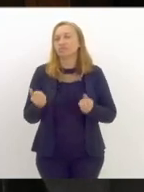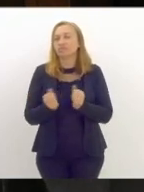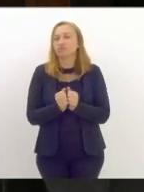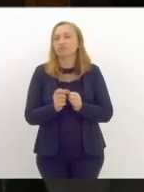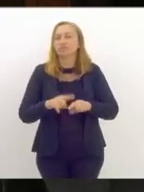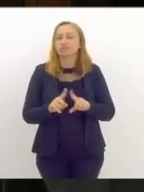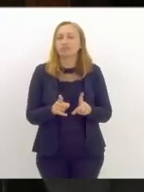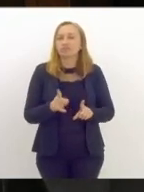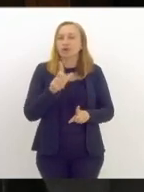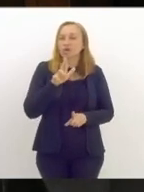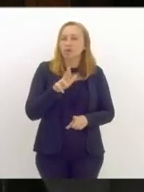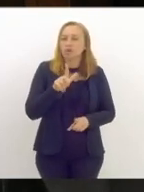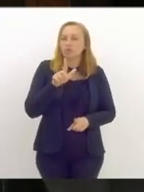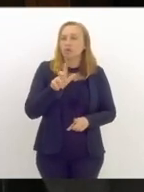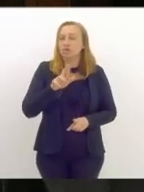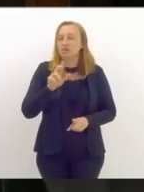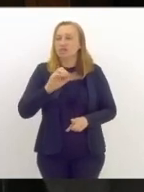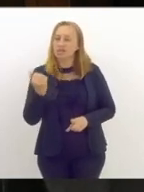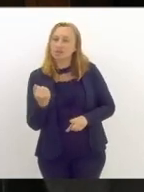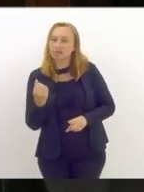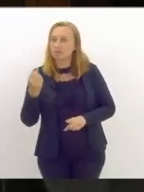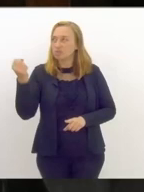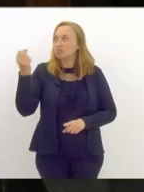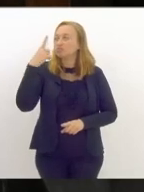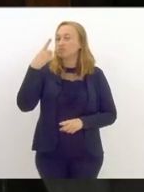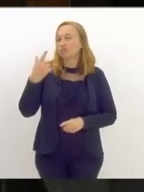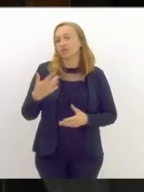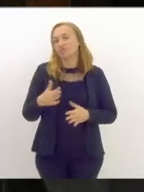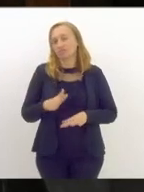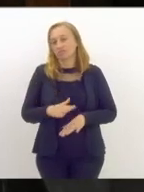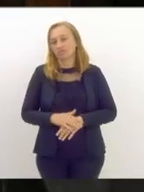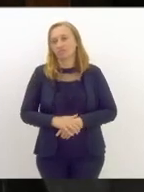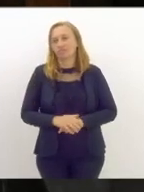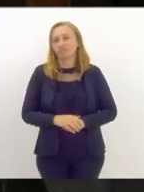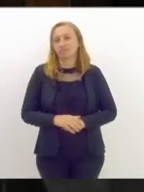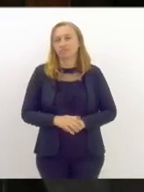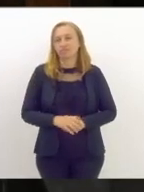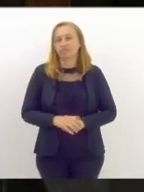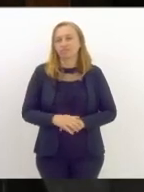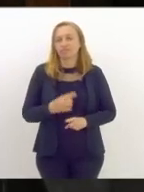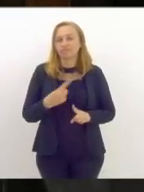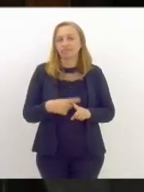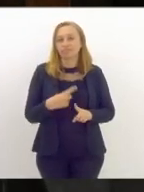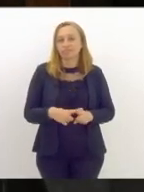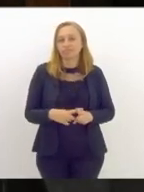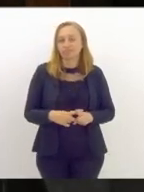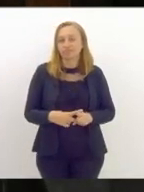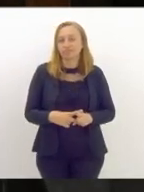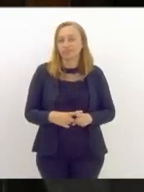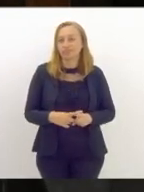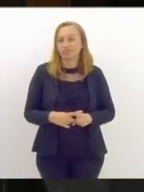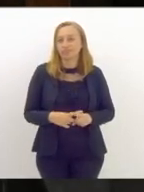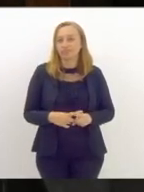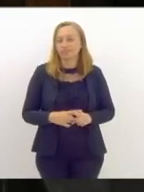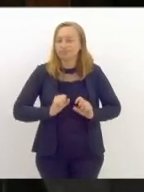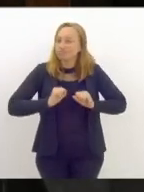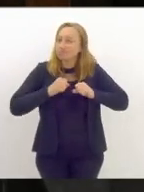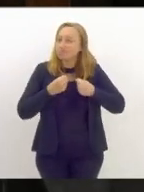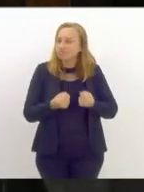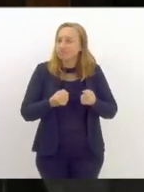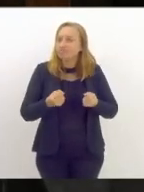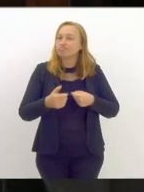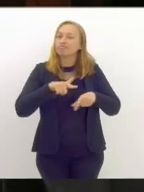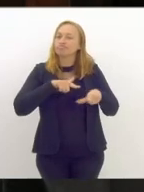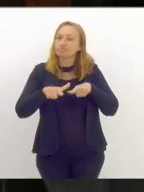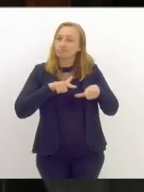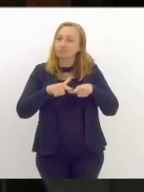mas o Luizinho é uma pessoa que me inspira muito, porque ele é um cara totalmente dedicado ao